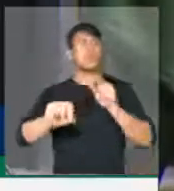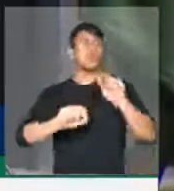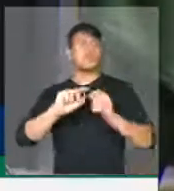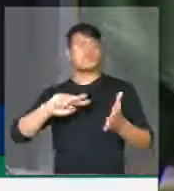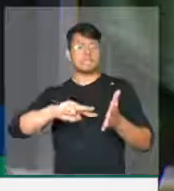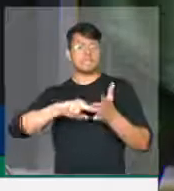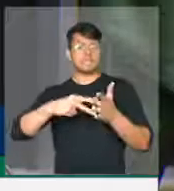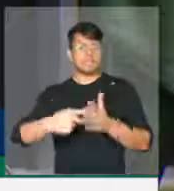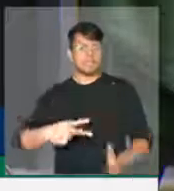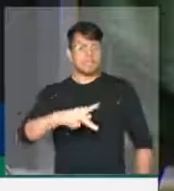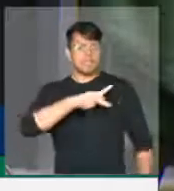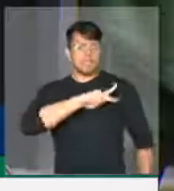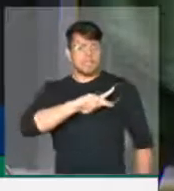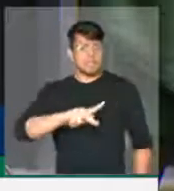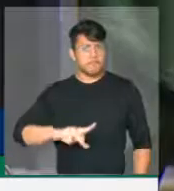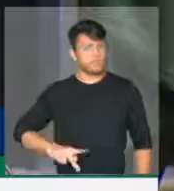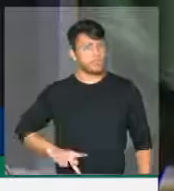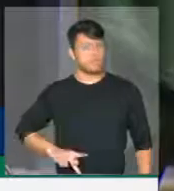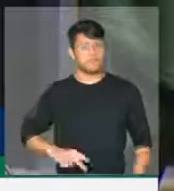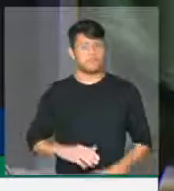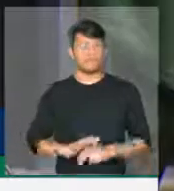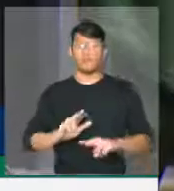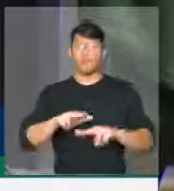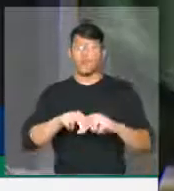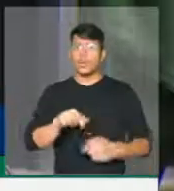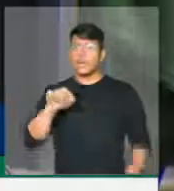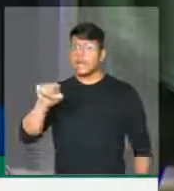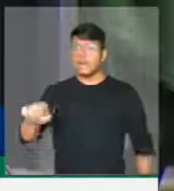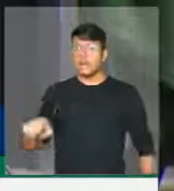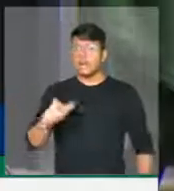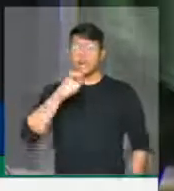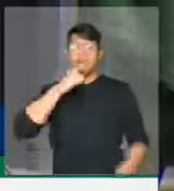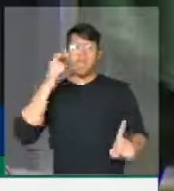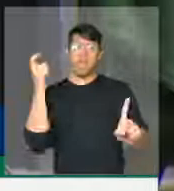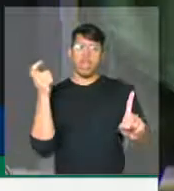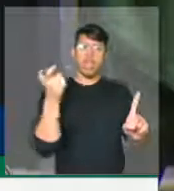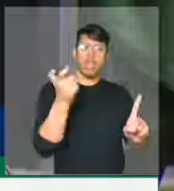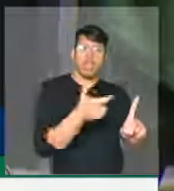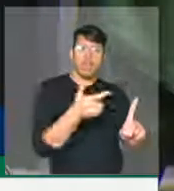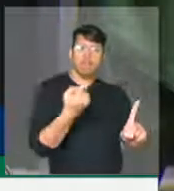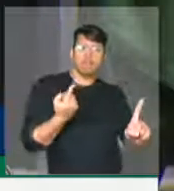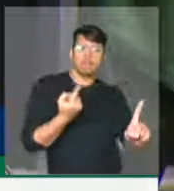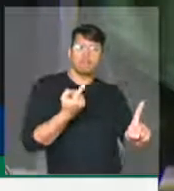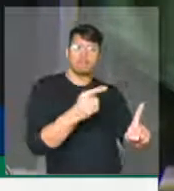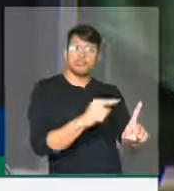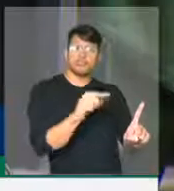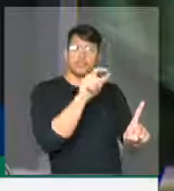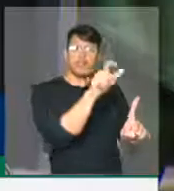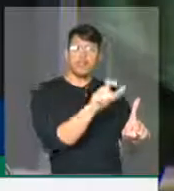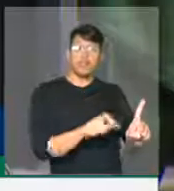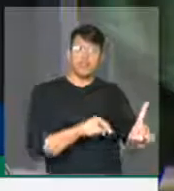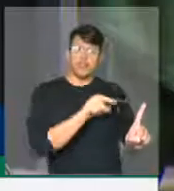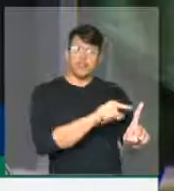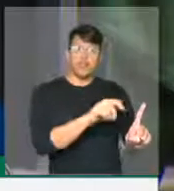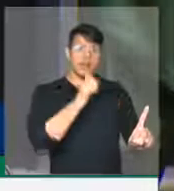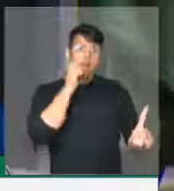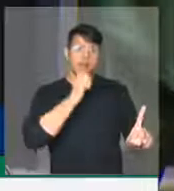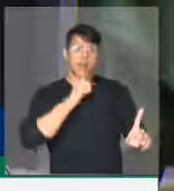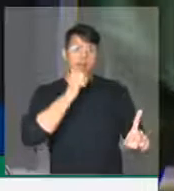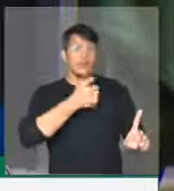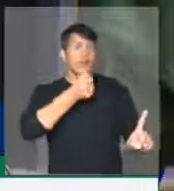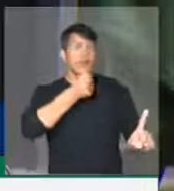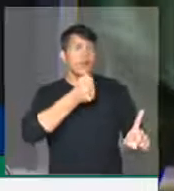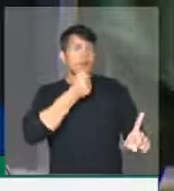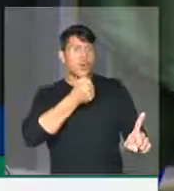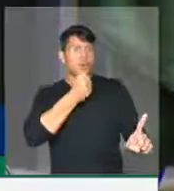da República. A agressão vil, ultrajante, do presidente da República, a repórter